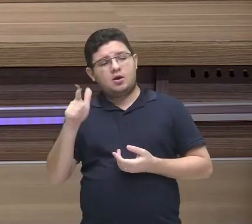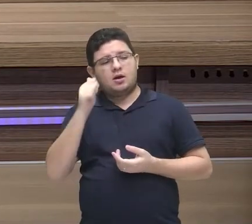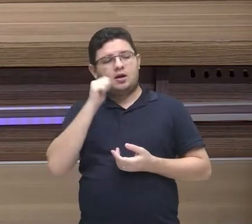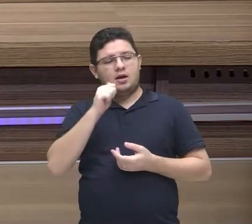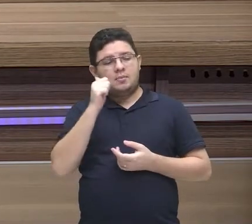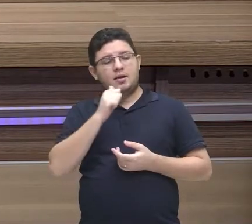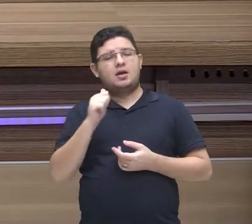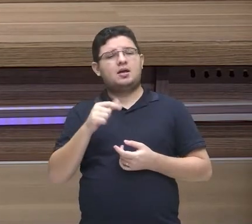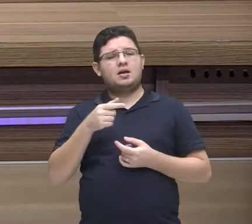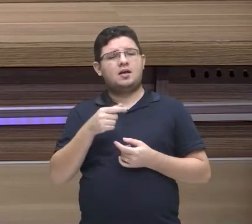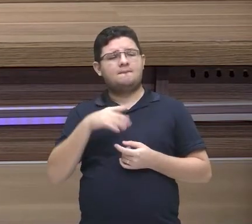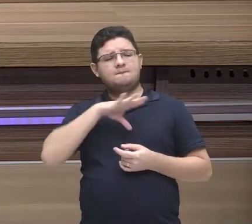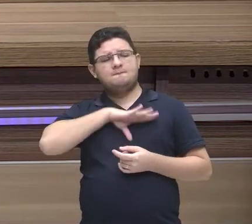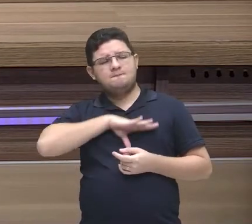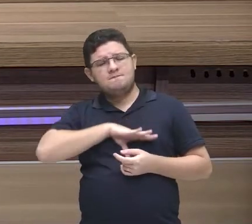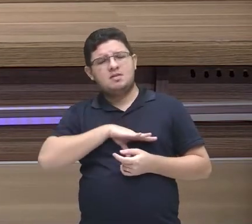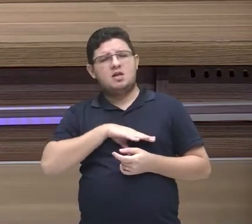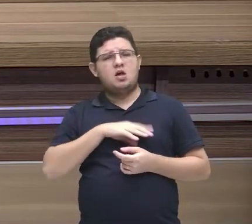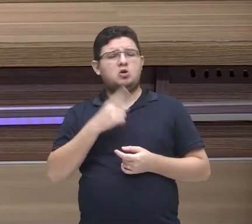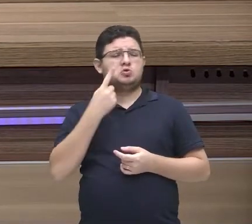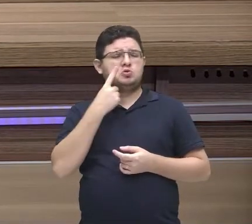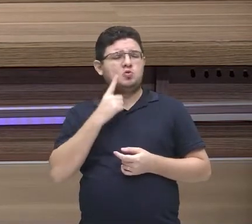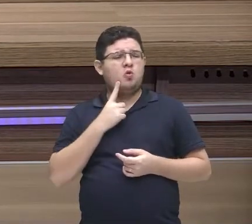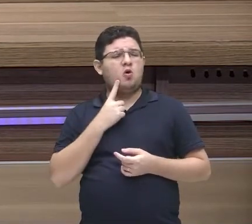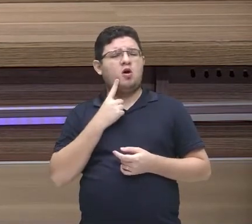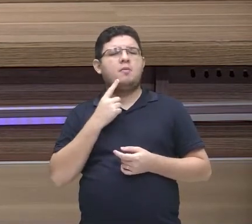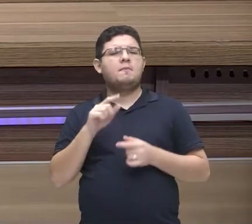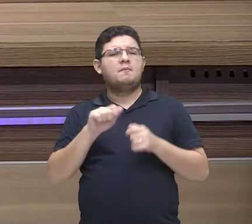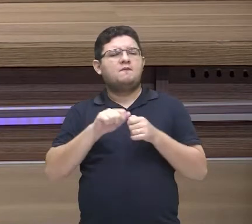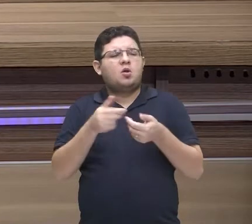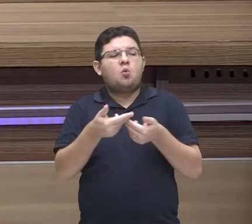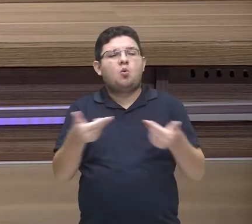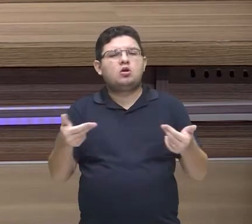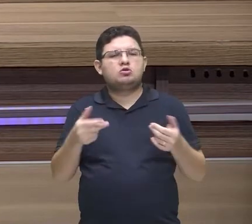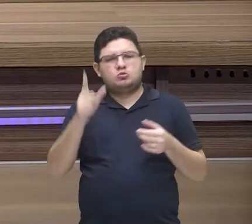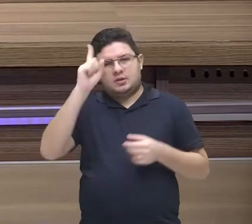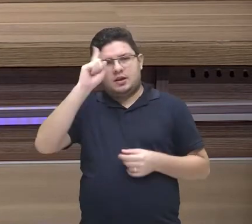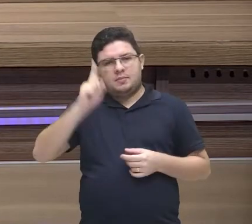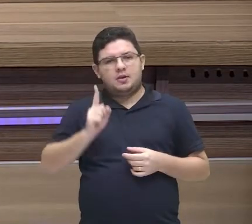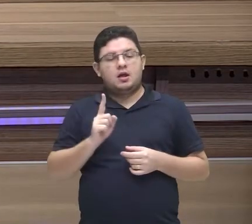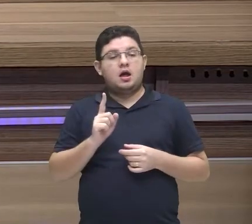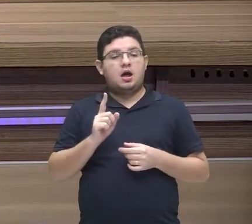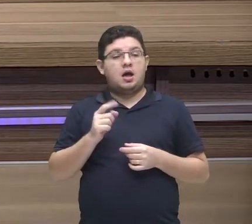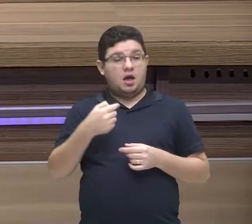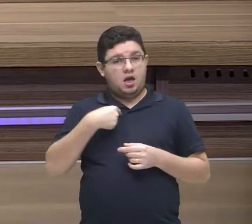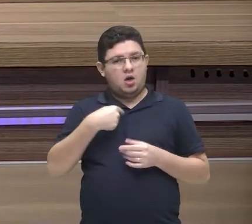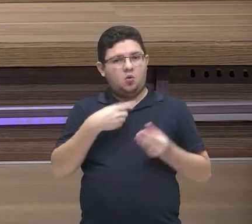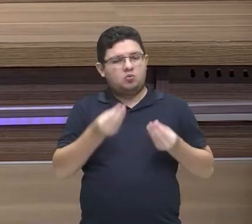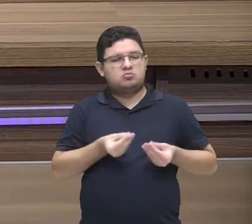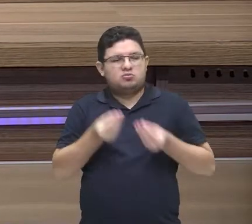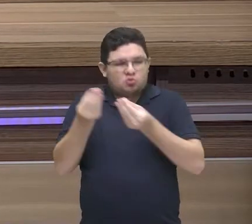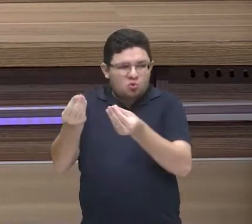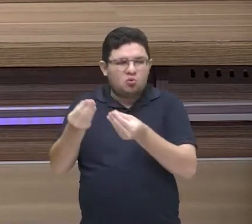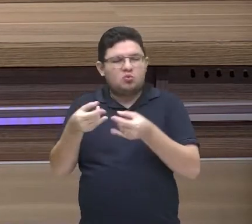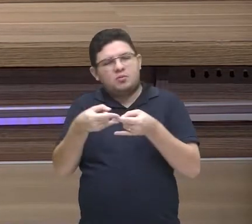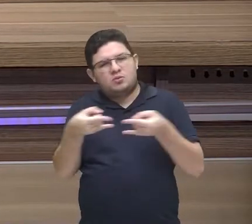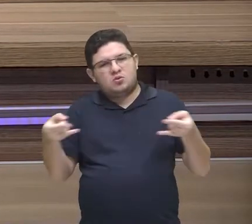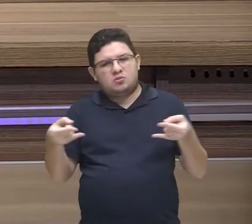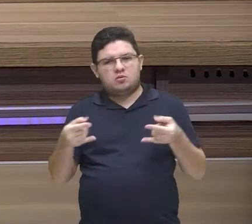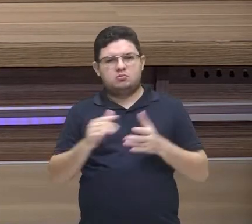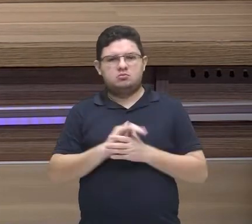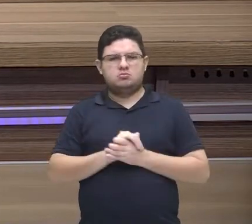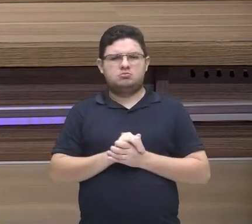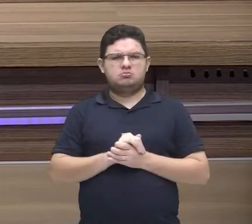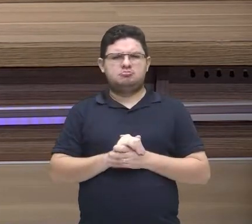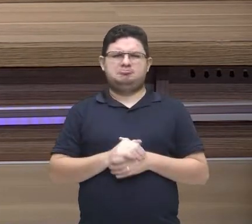se descabelam, né? E não sabe o que fazer. Aí a gente informa e dá o absorvente. Olha só que